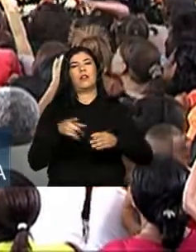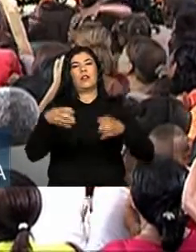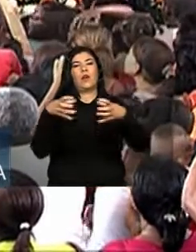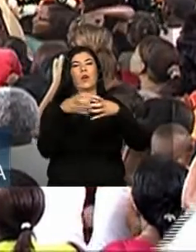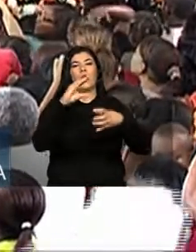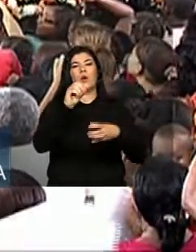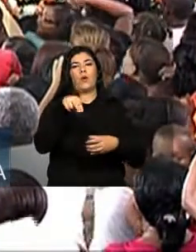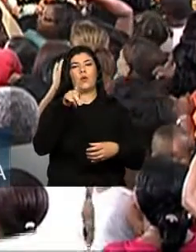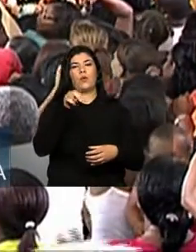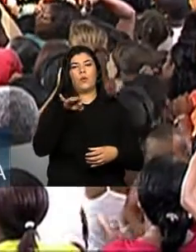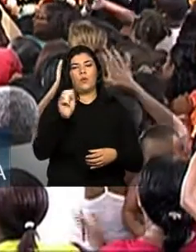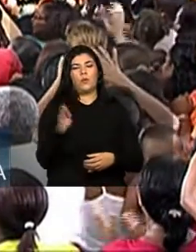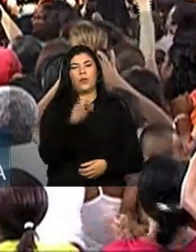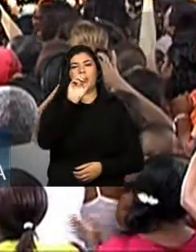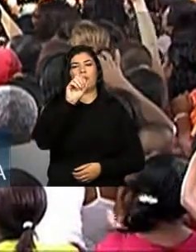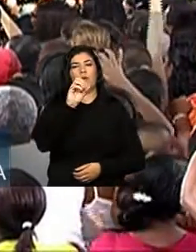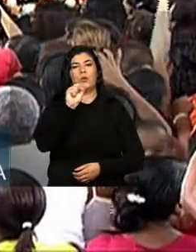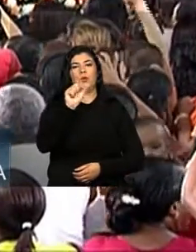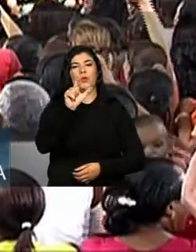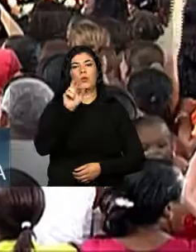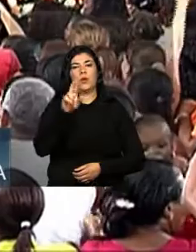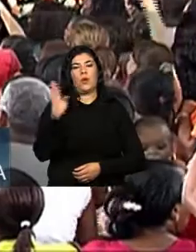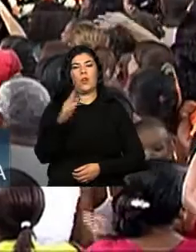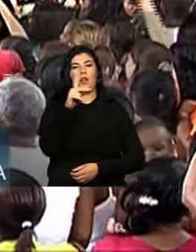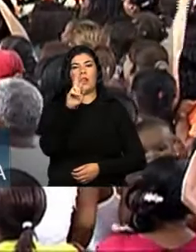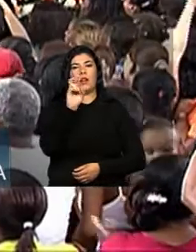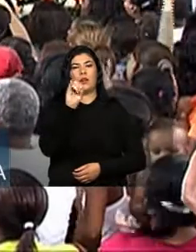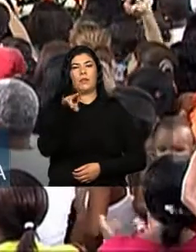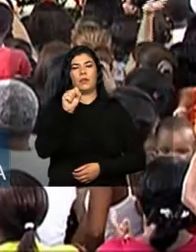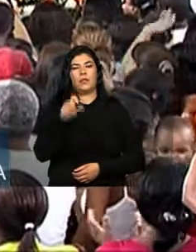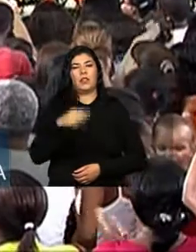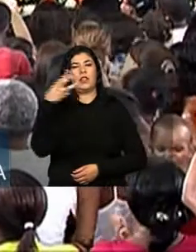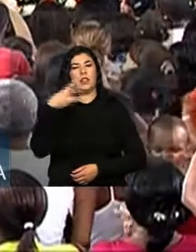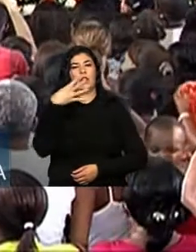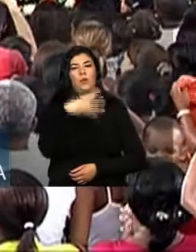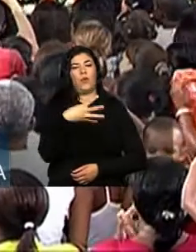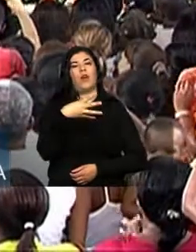da Princesa 3 e 4, no âmbito do programa Minha Casa Minha Vida.